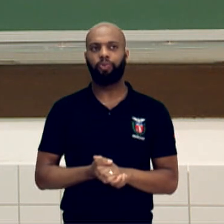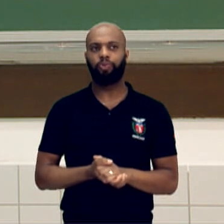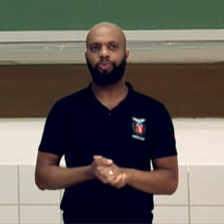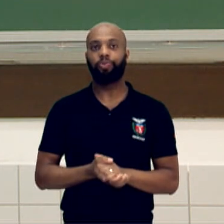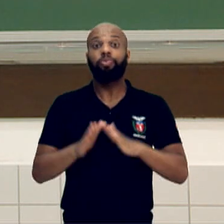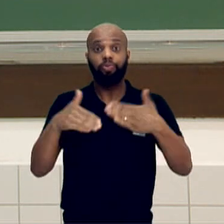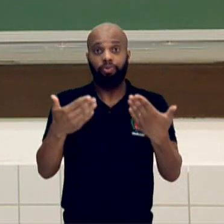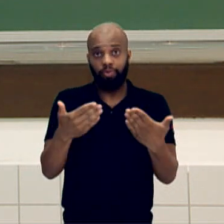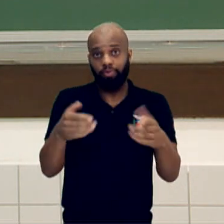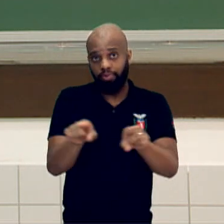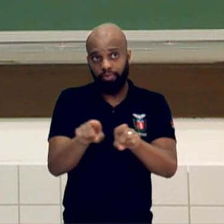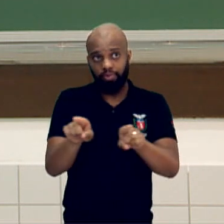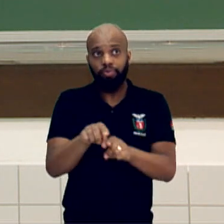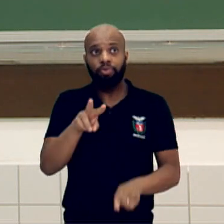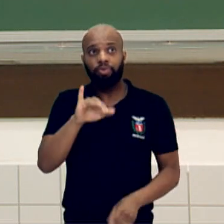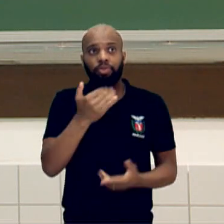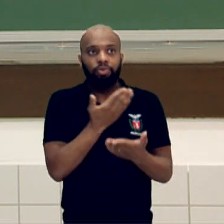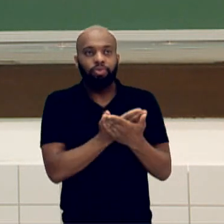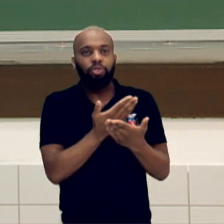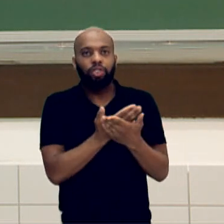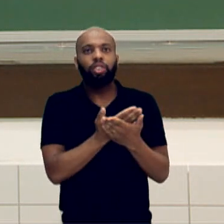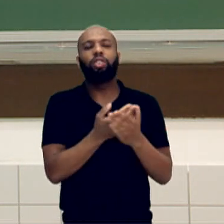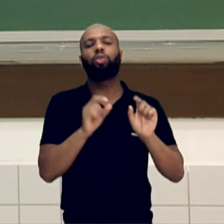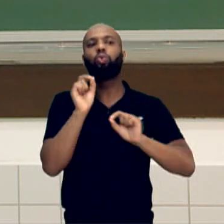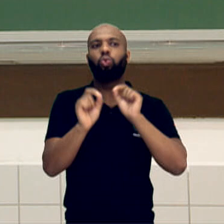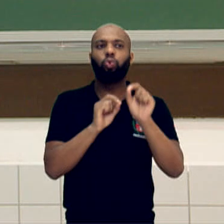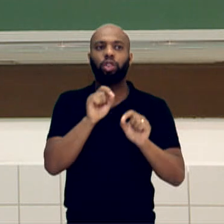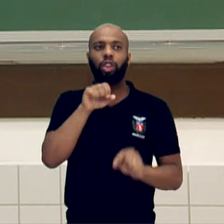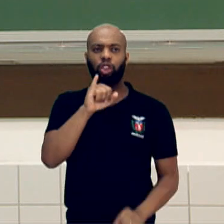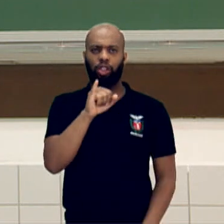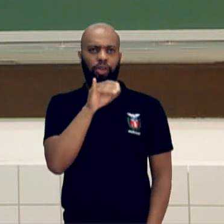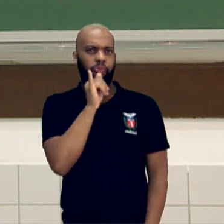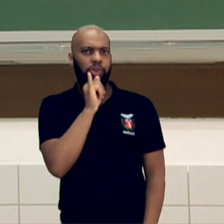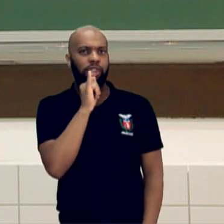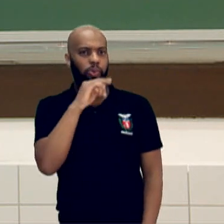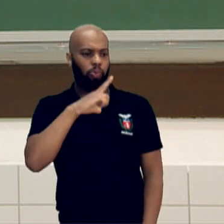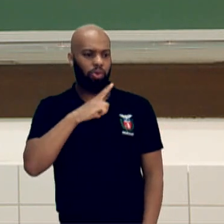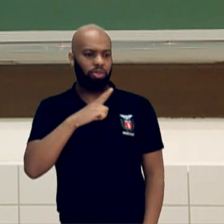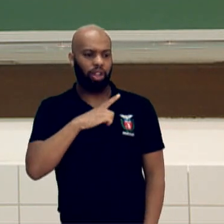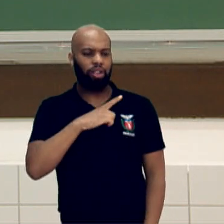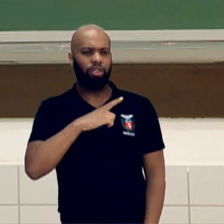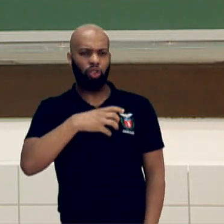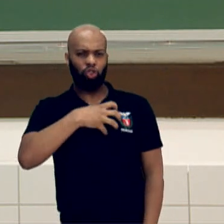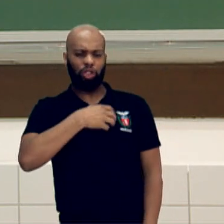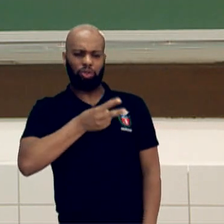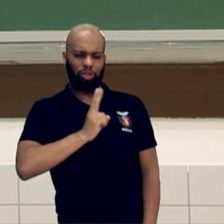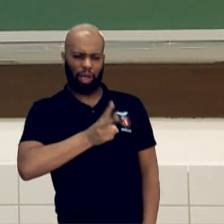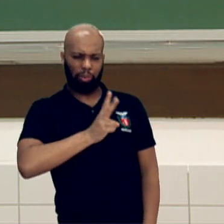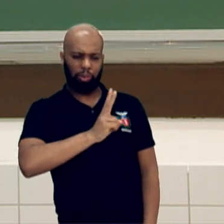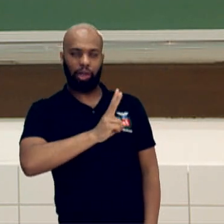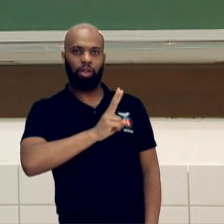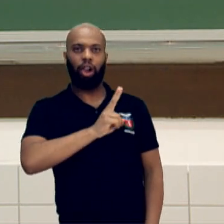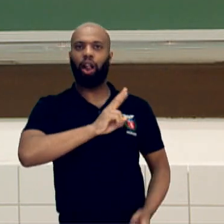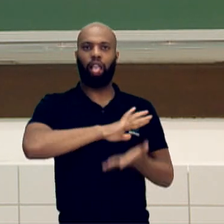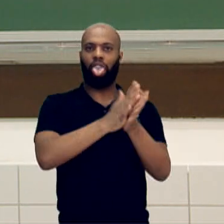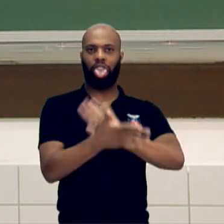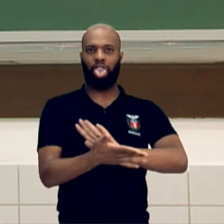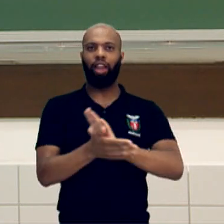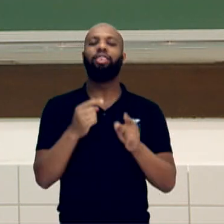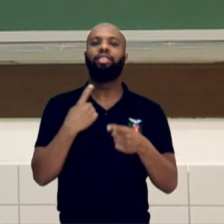E ainda, vamos trabalhar com a desconstrução de possíveis estereótipos. Olha que interessante em